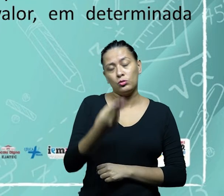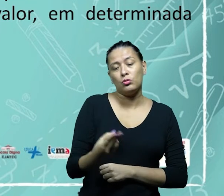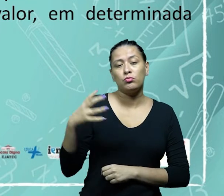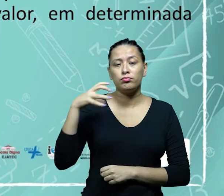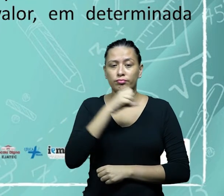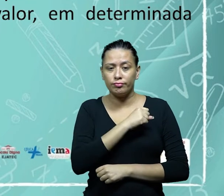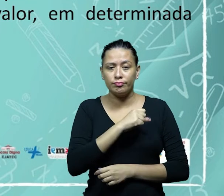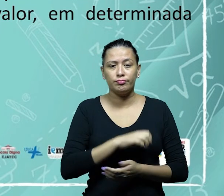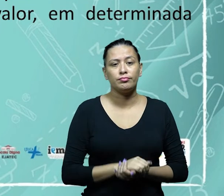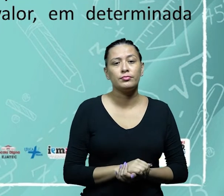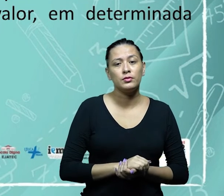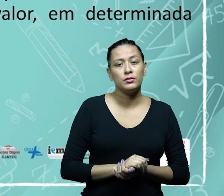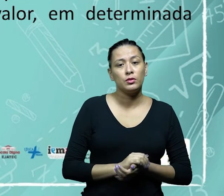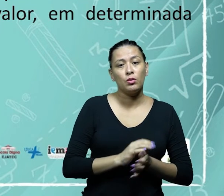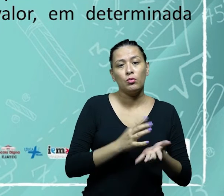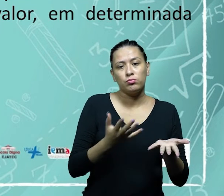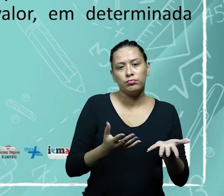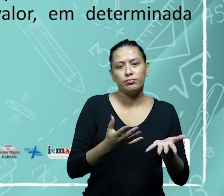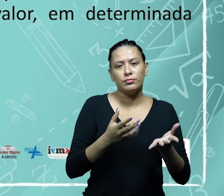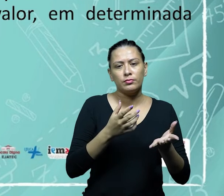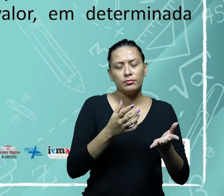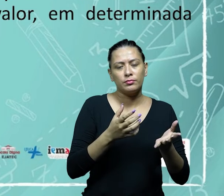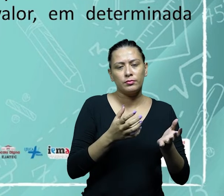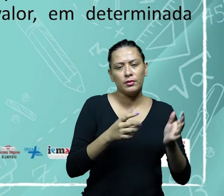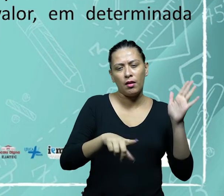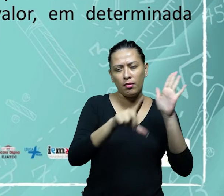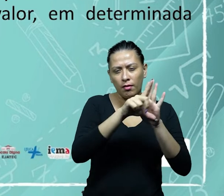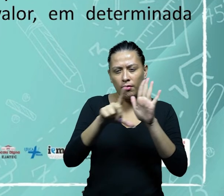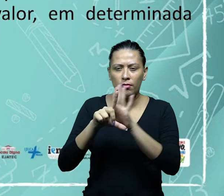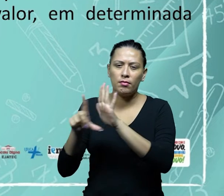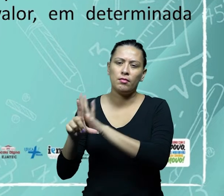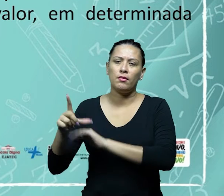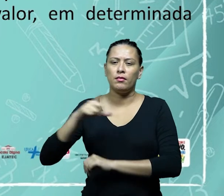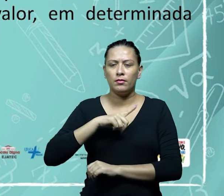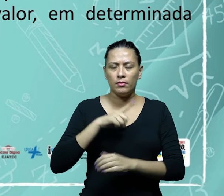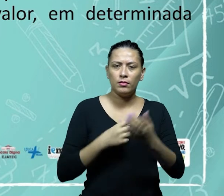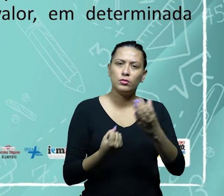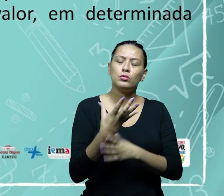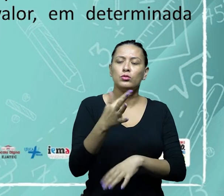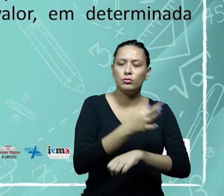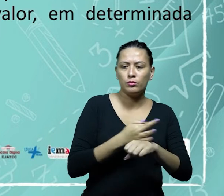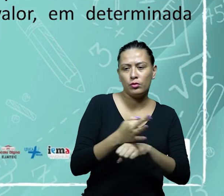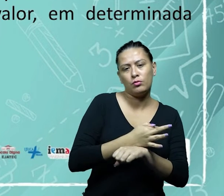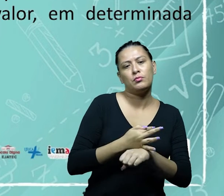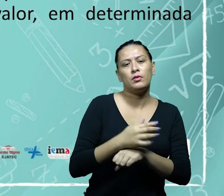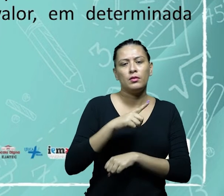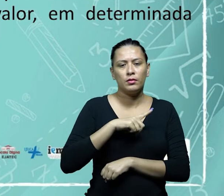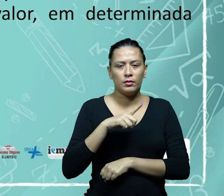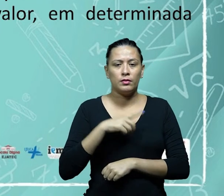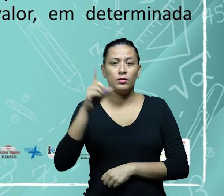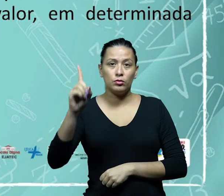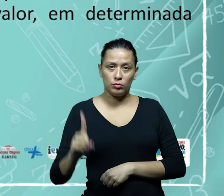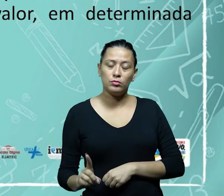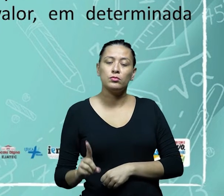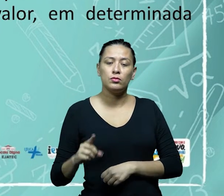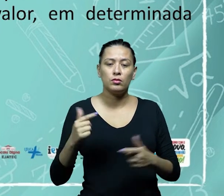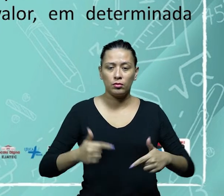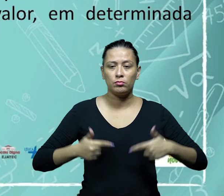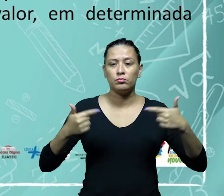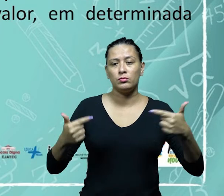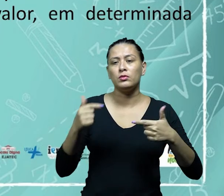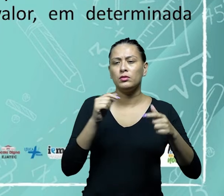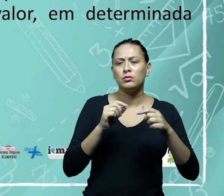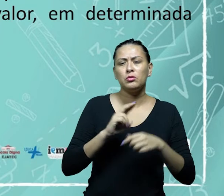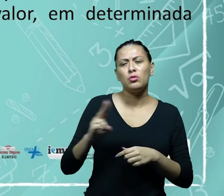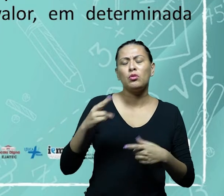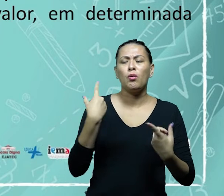diretas ou imediatas né Cada ordenamento jurídico posso ver as suas fontes formais no qual se encontra o